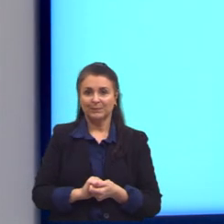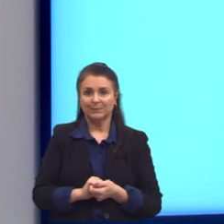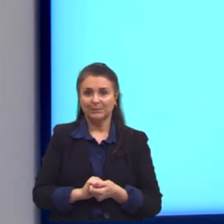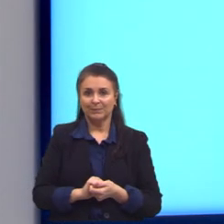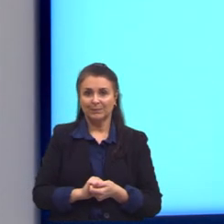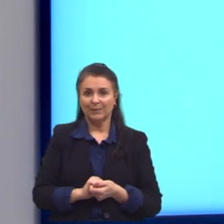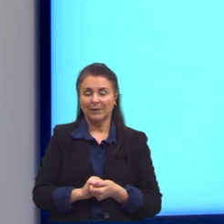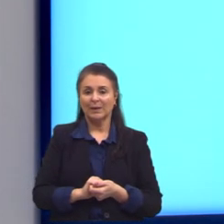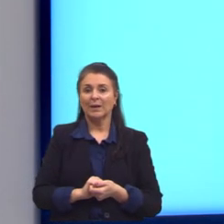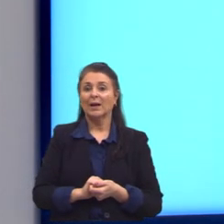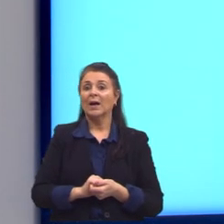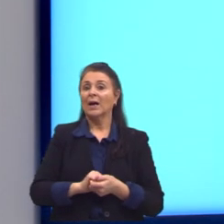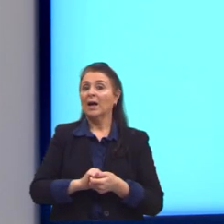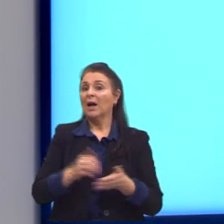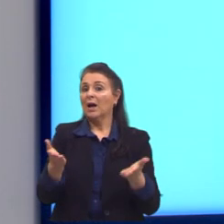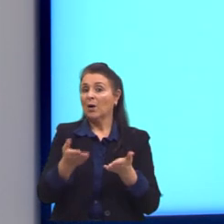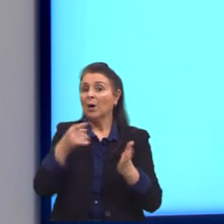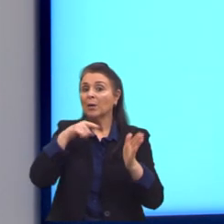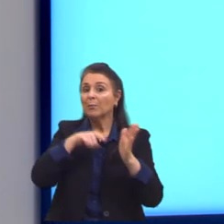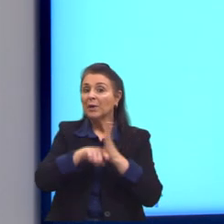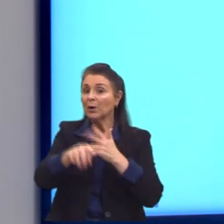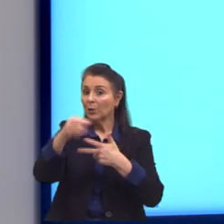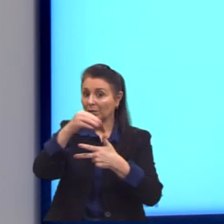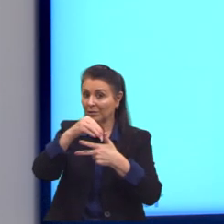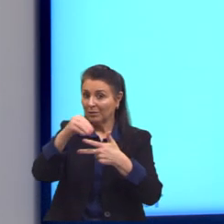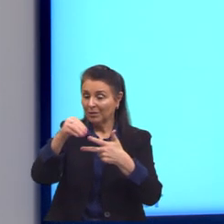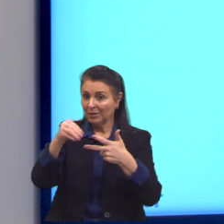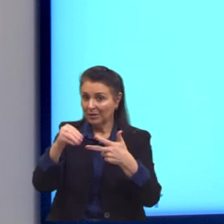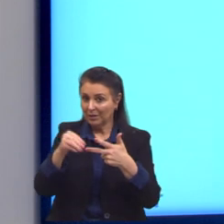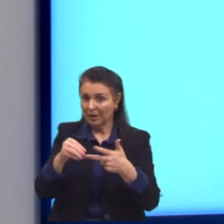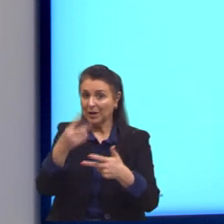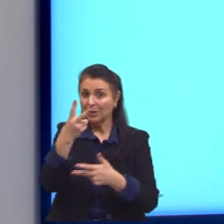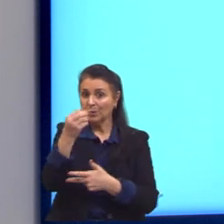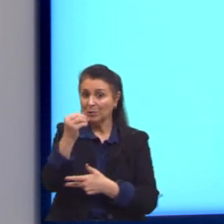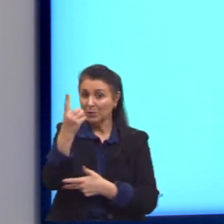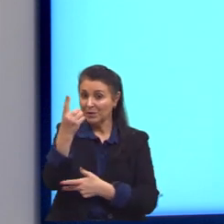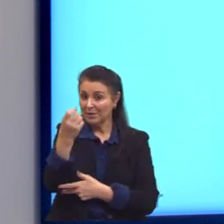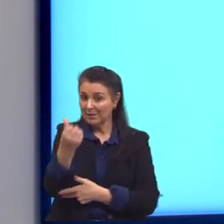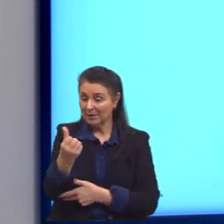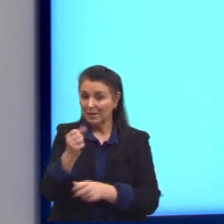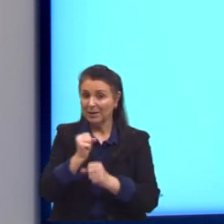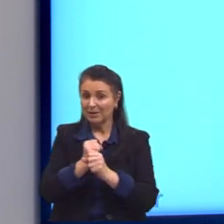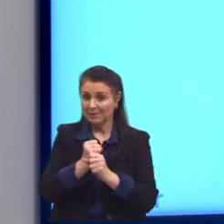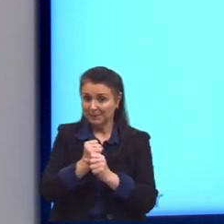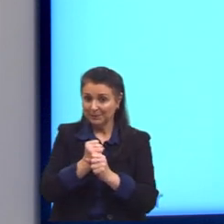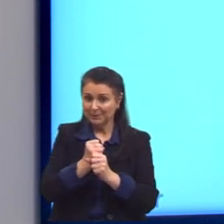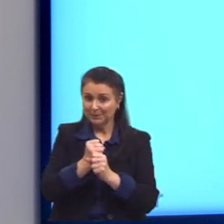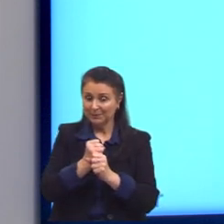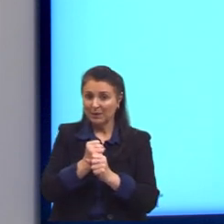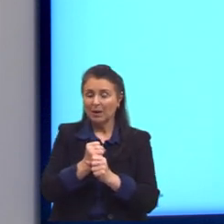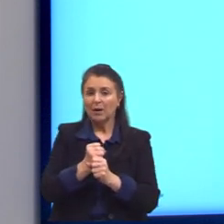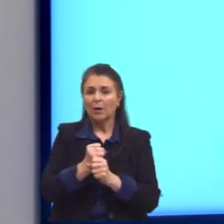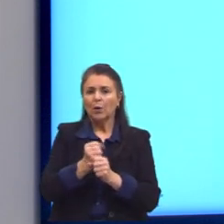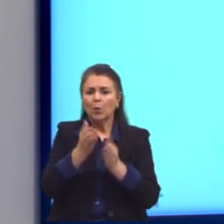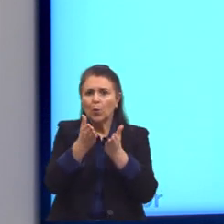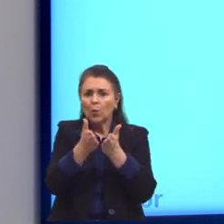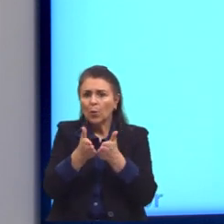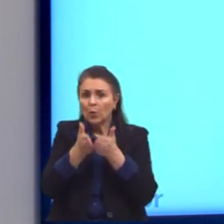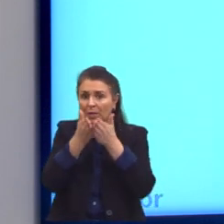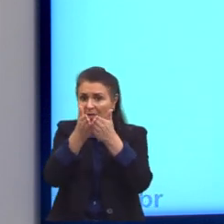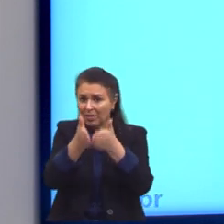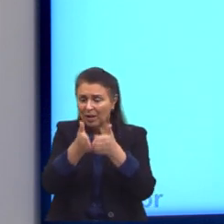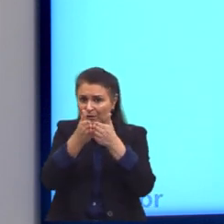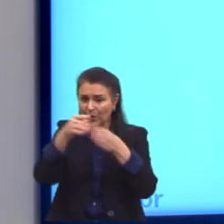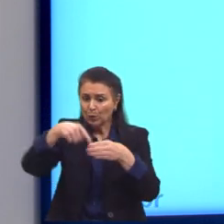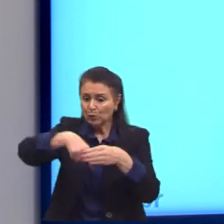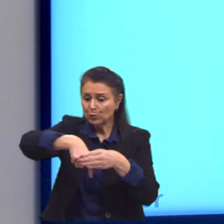bom exercício agora só para gente já finalizar do Enem de 2016 PPL um Navio petroleiro